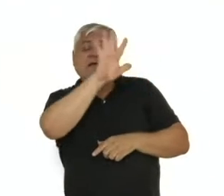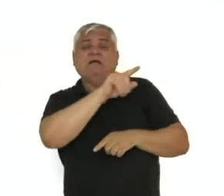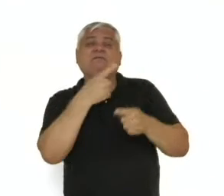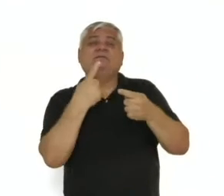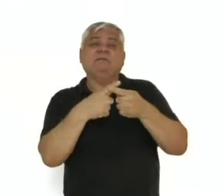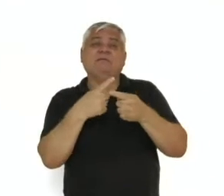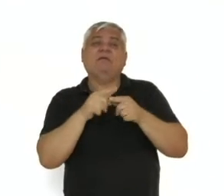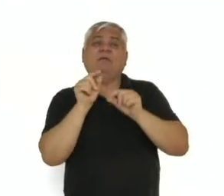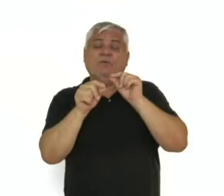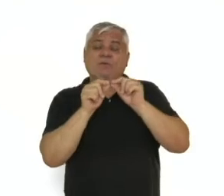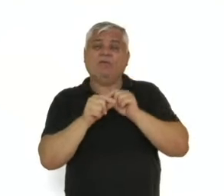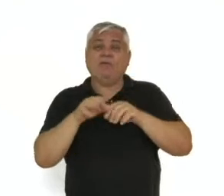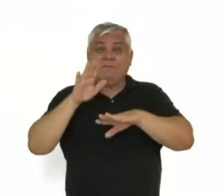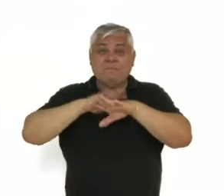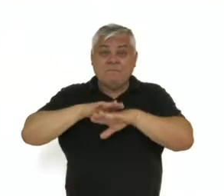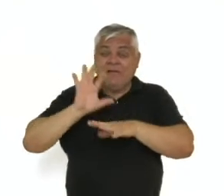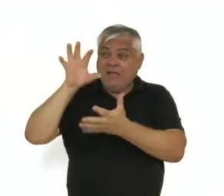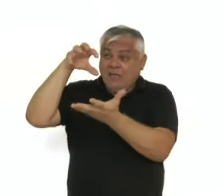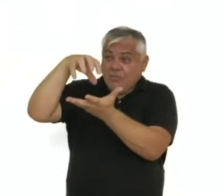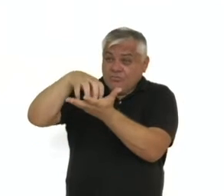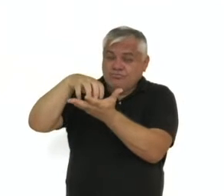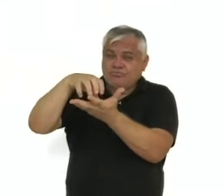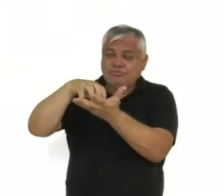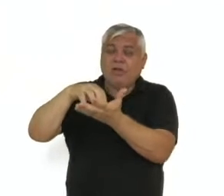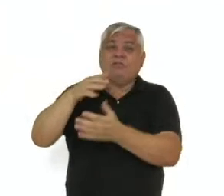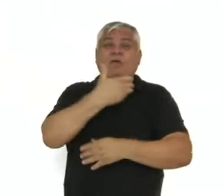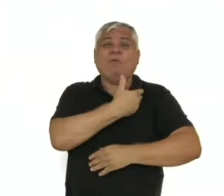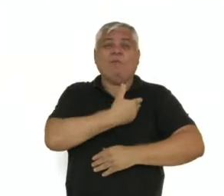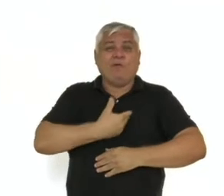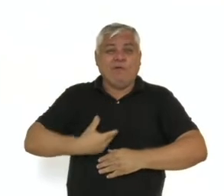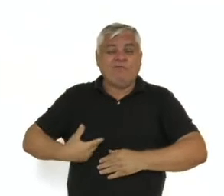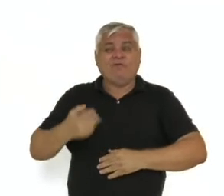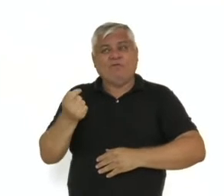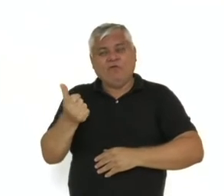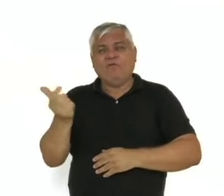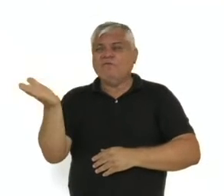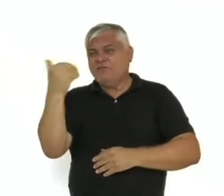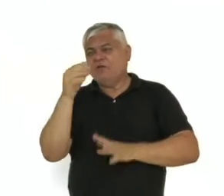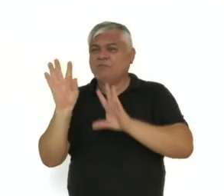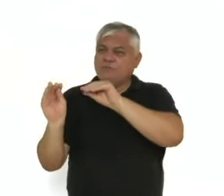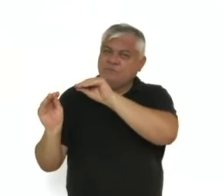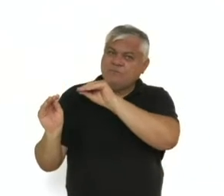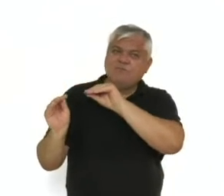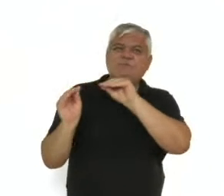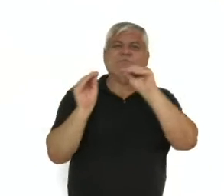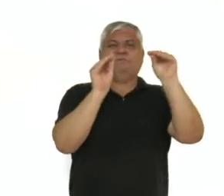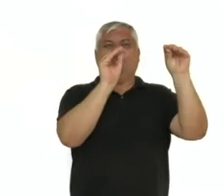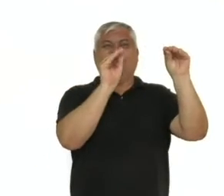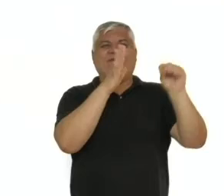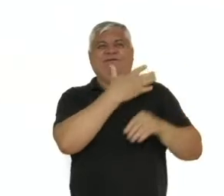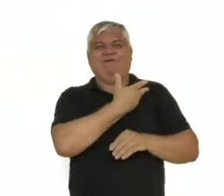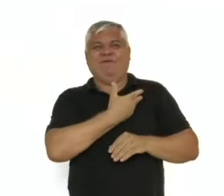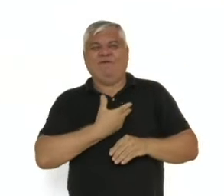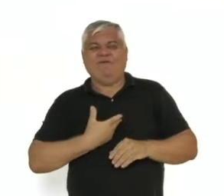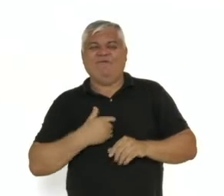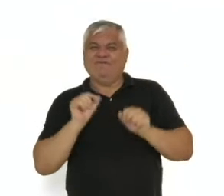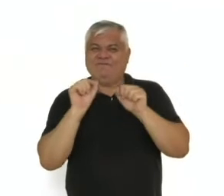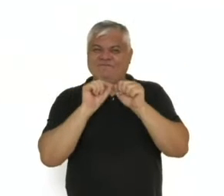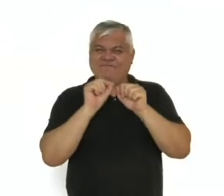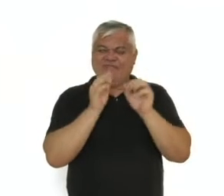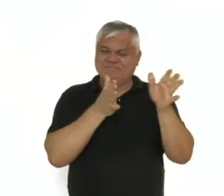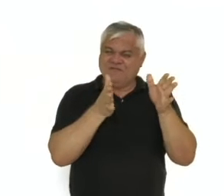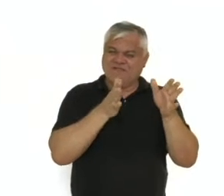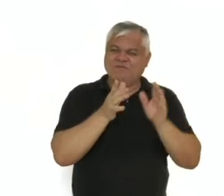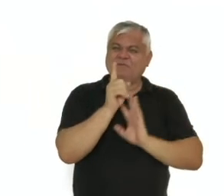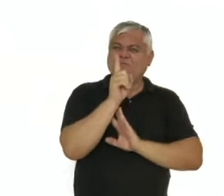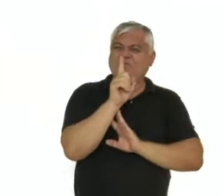modelo concentrador do processo industrial na região sudeste, o governo então desenvolveu na década de 70